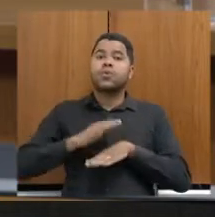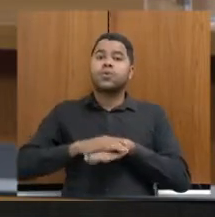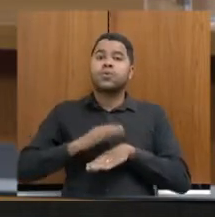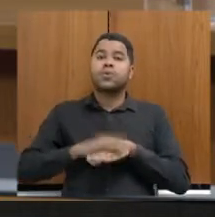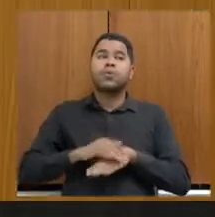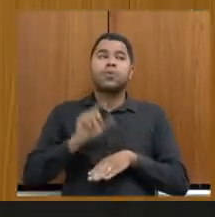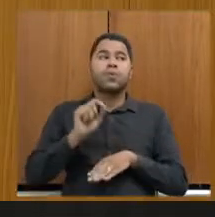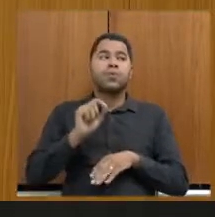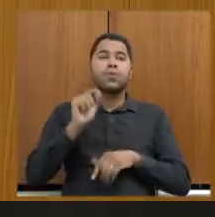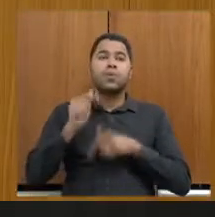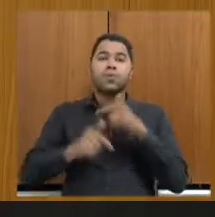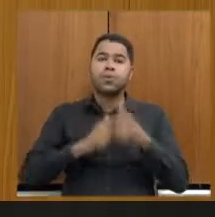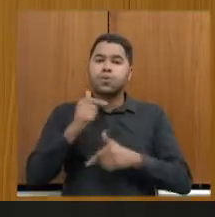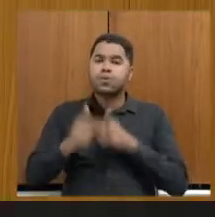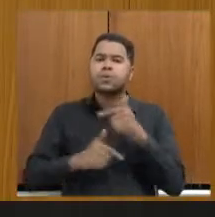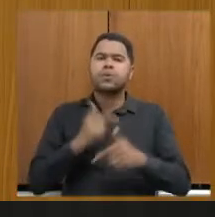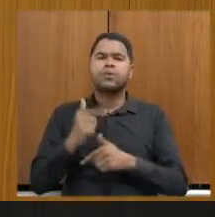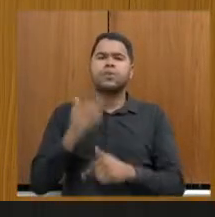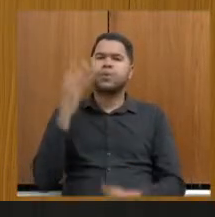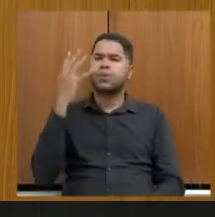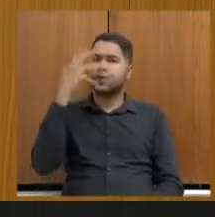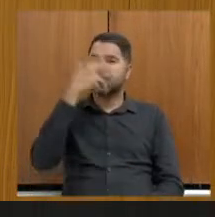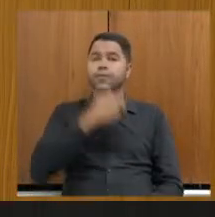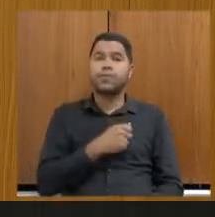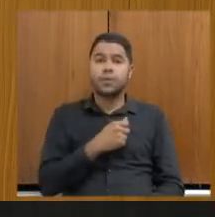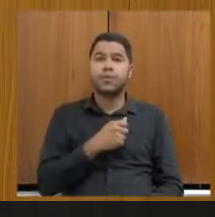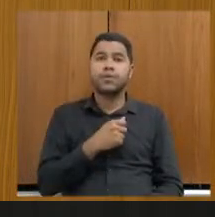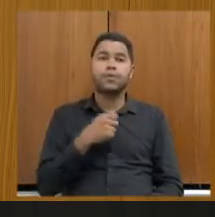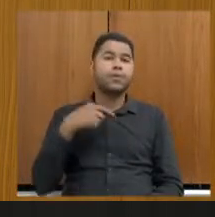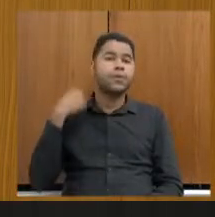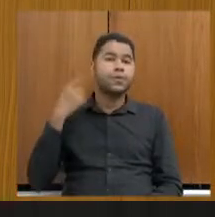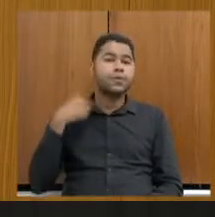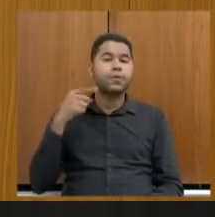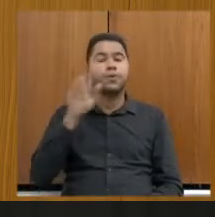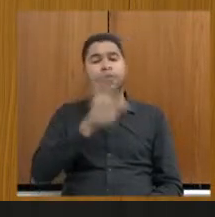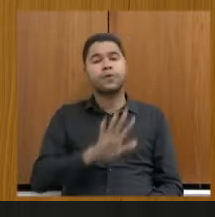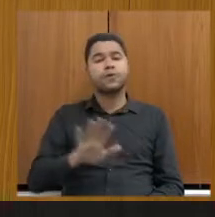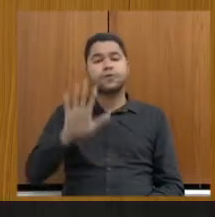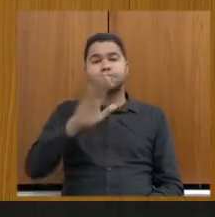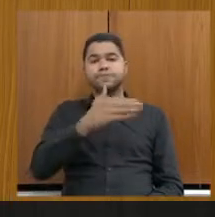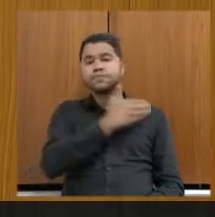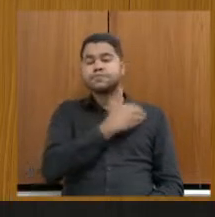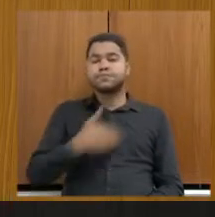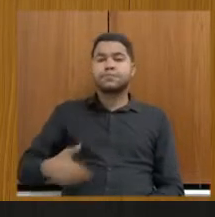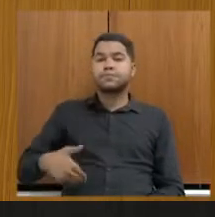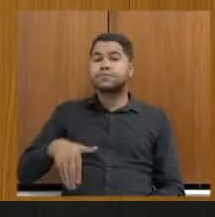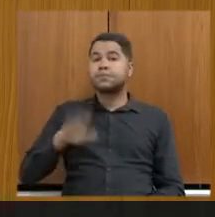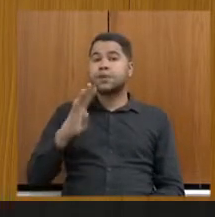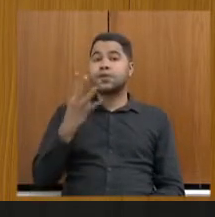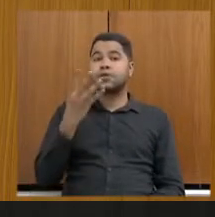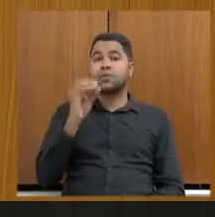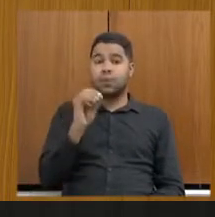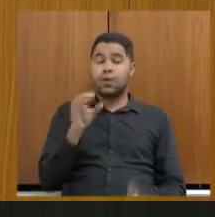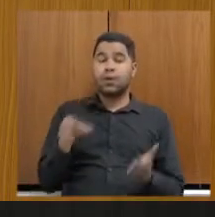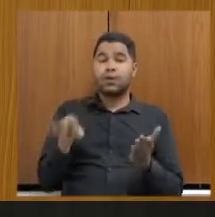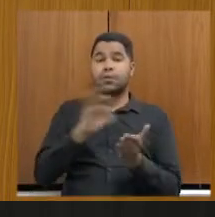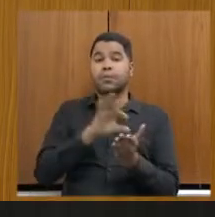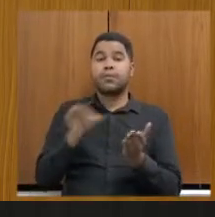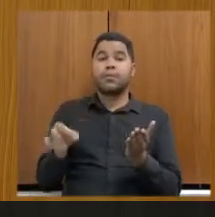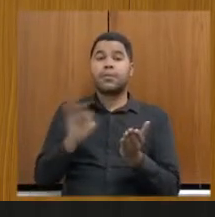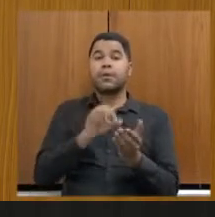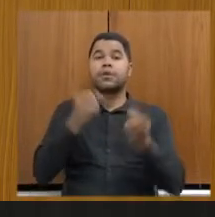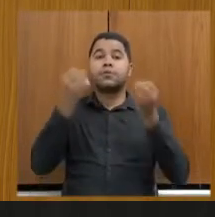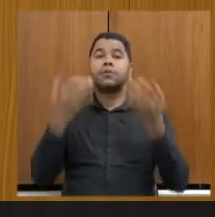aqui um trabalho muito bonito né da advocacia-geral do estado o Bayern de 40 páginas falando